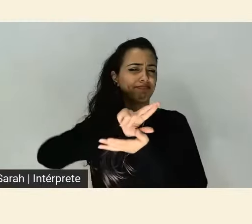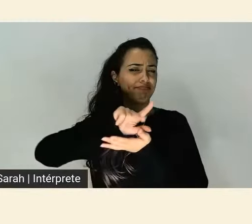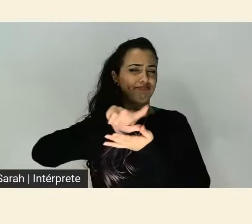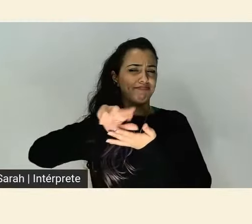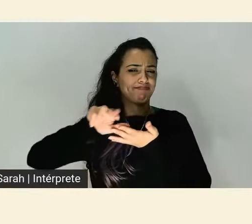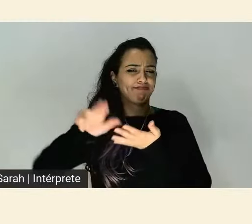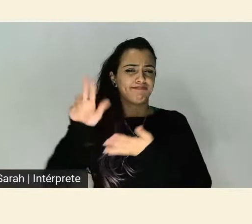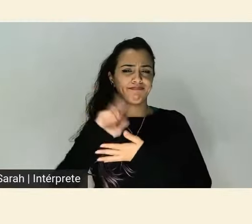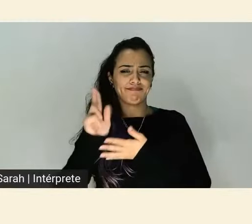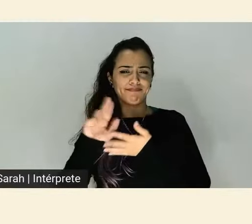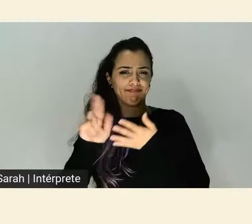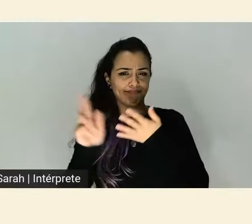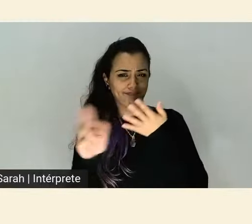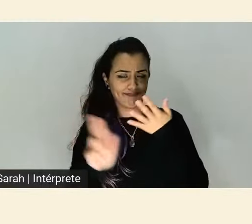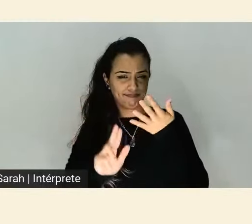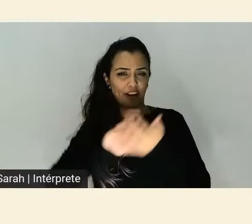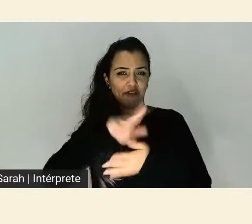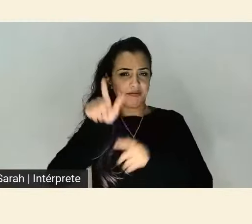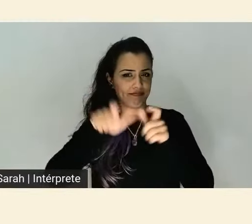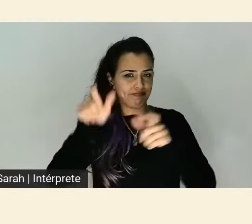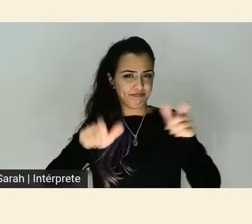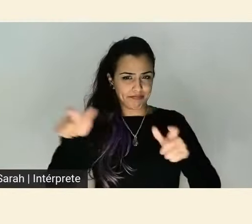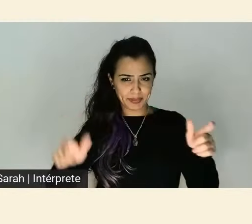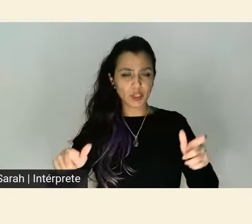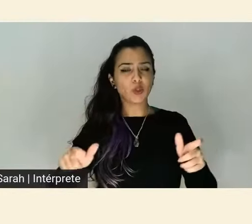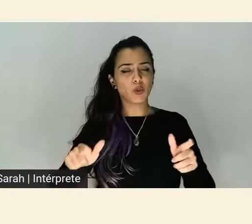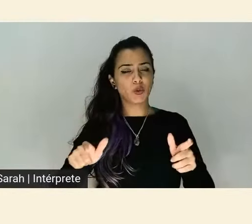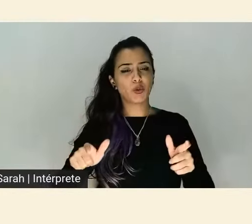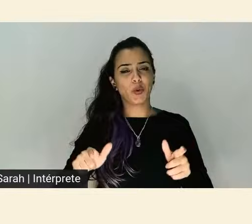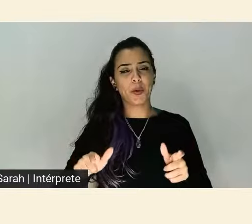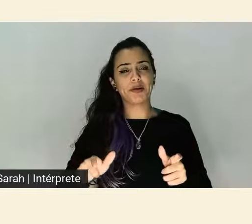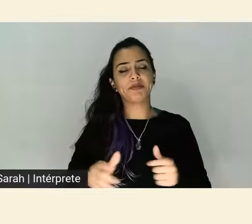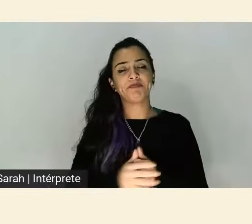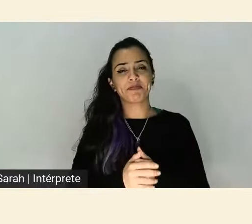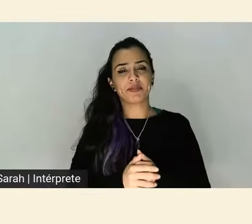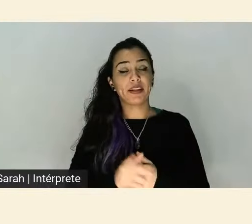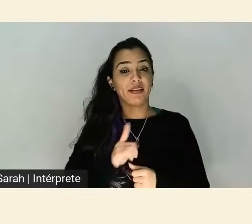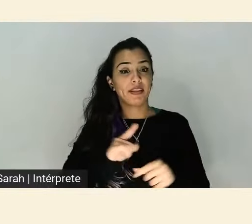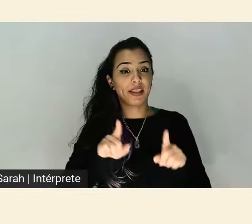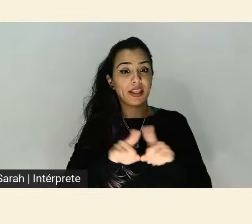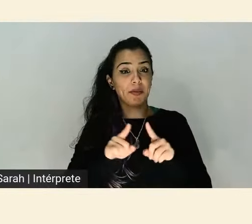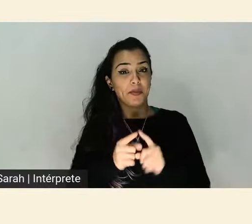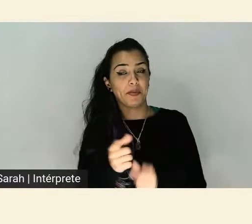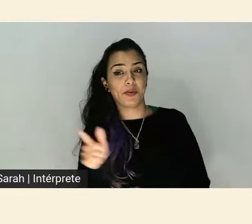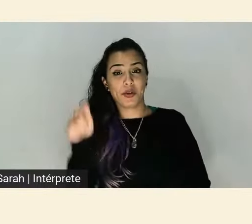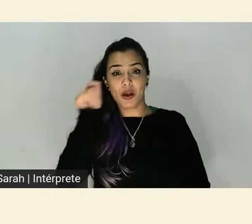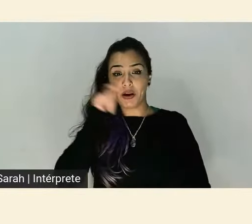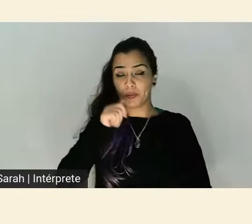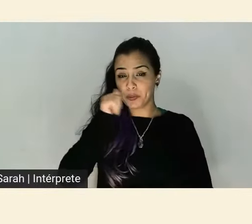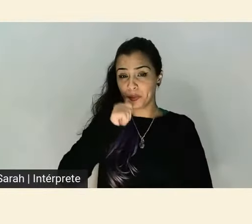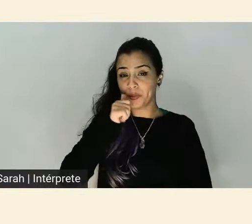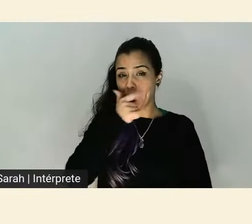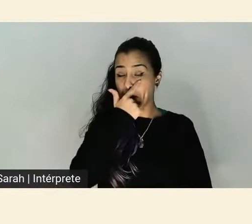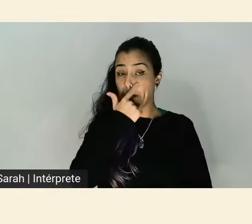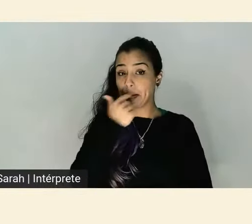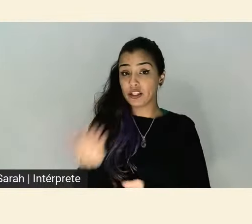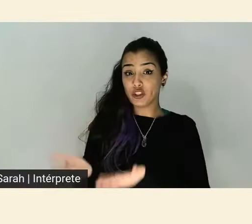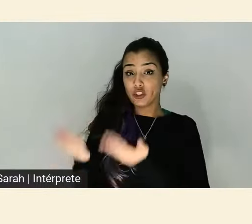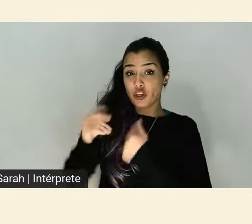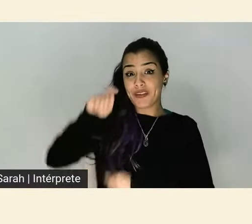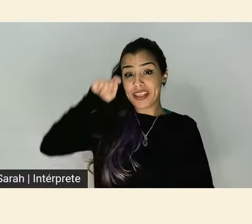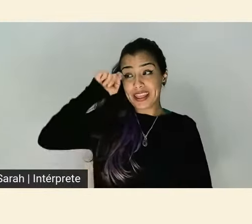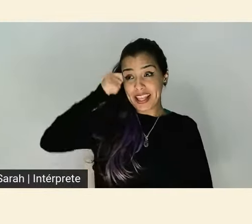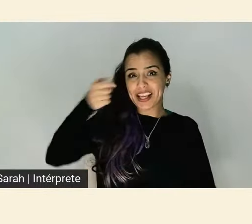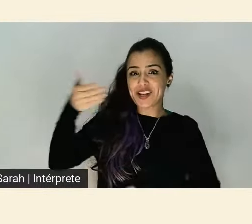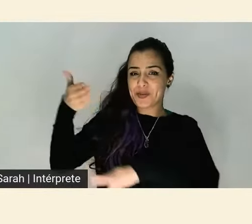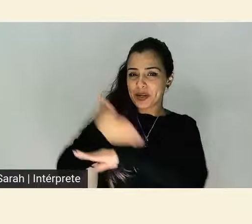de Cássia, que é uma jovem profissional negra que acaba de ser incorporada à equipe curatorial da Pinacoteca e que participou